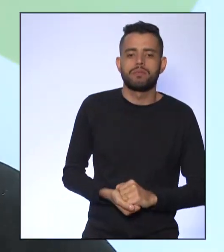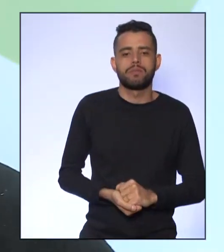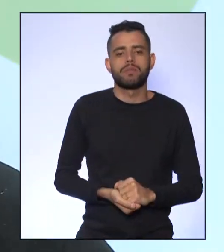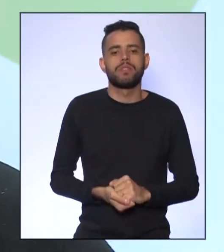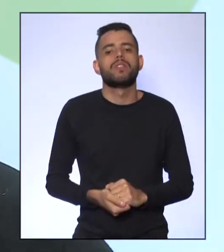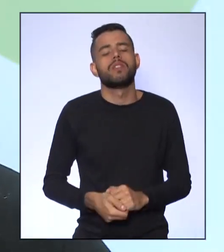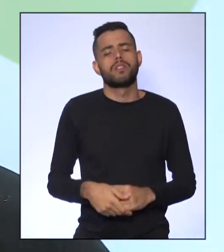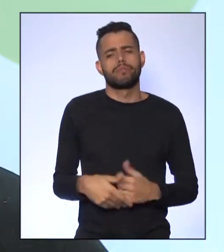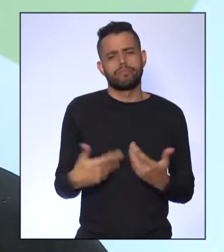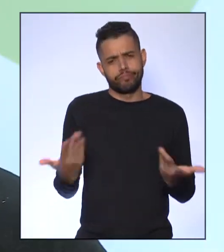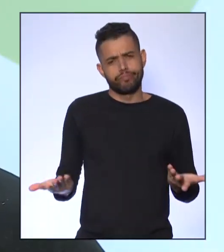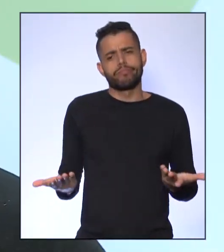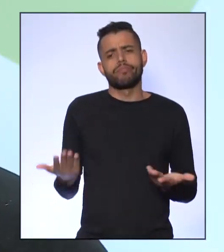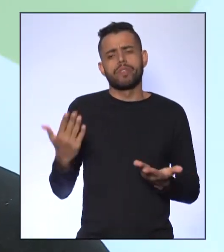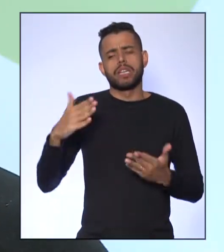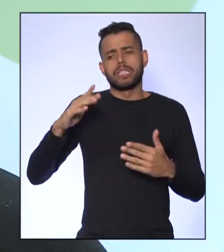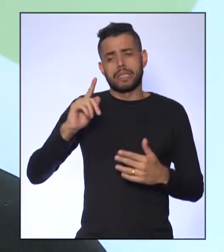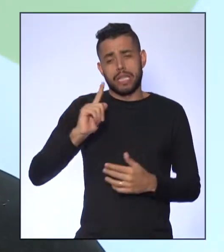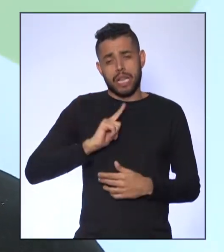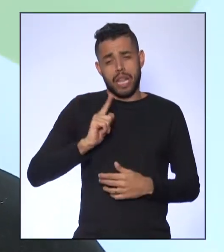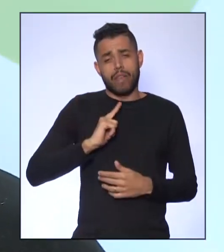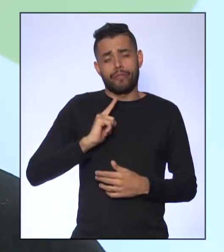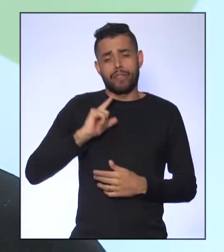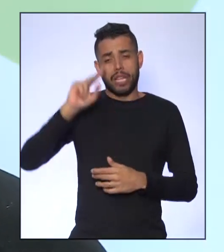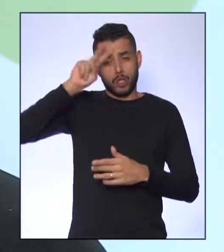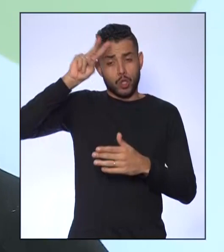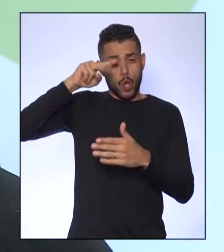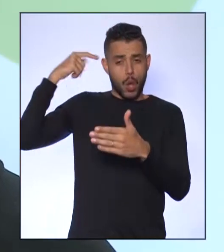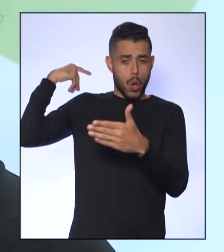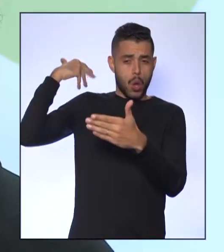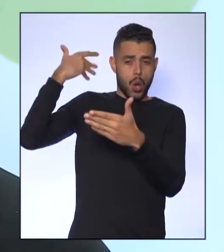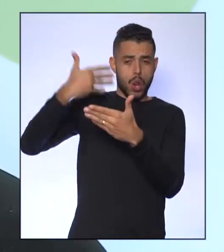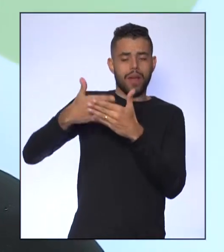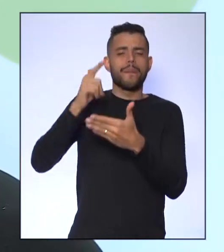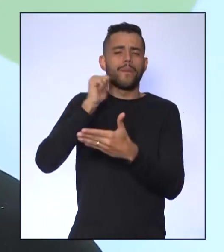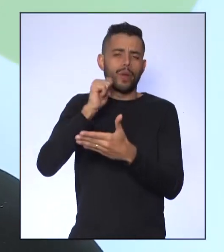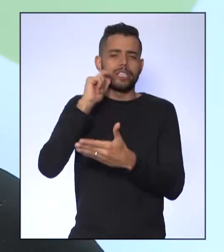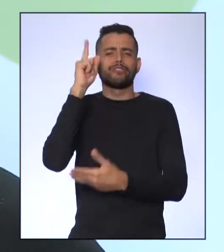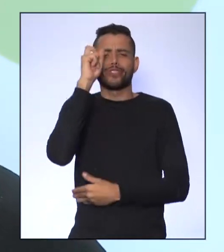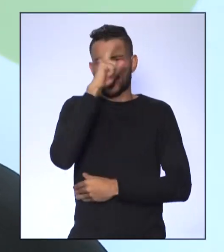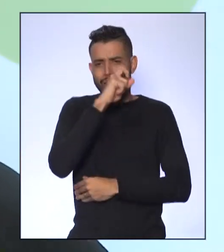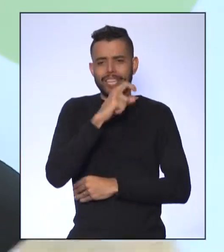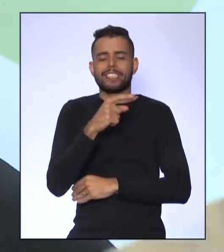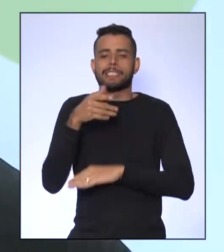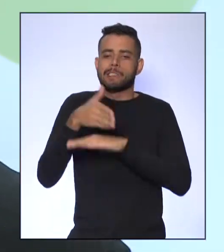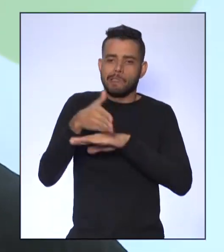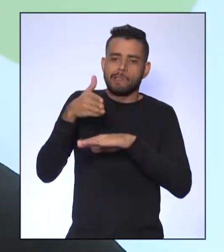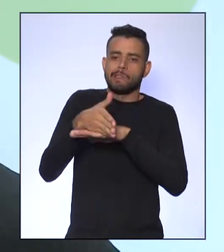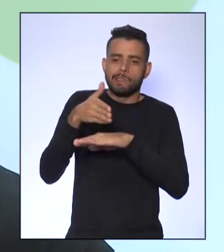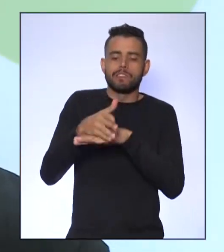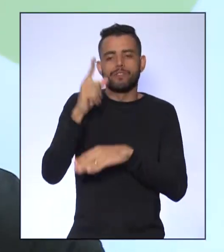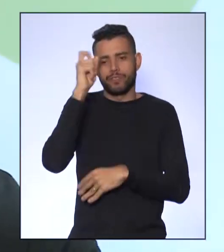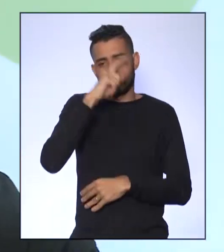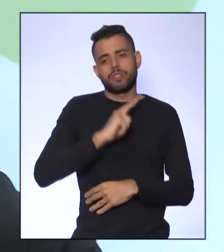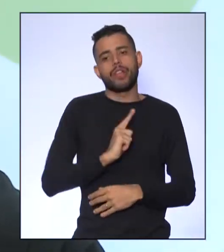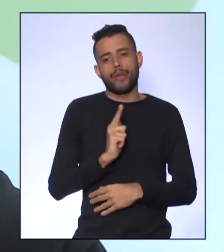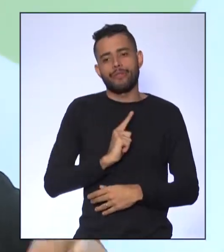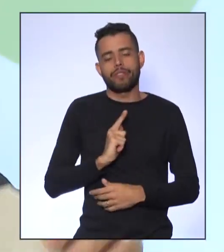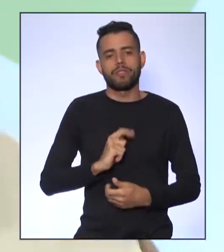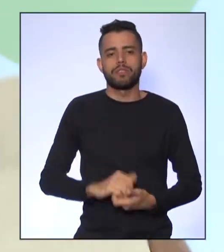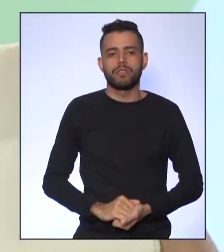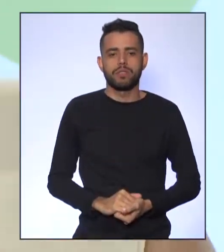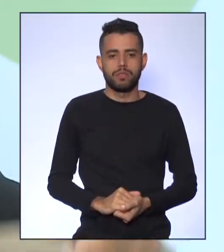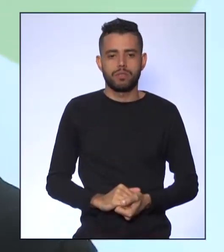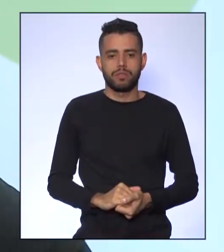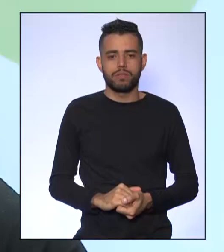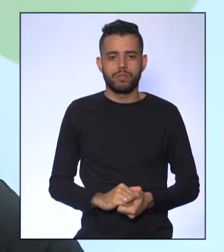das dificuldades históricas que as mulheres encontraram para fazer filosofia. Bom, agora vamos